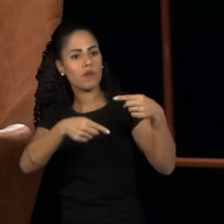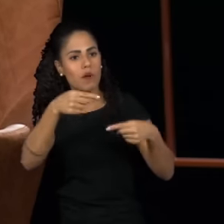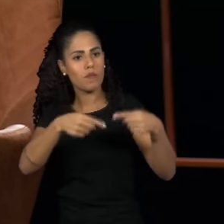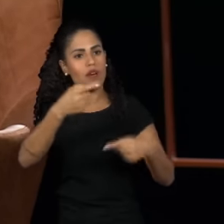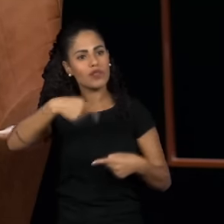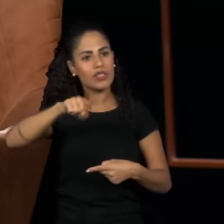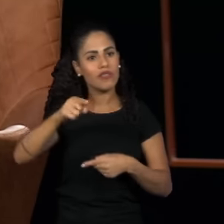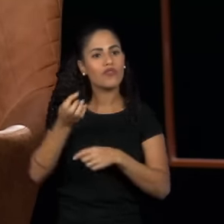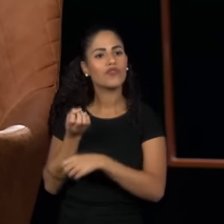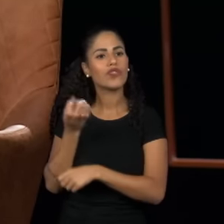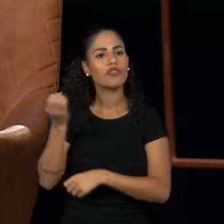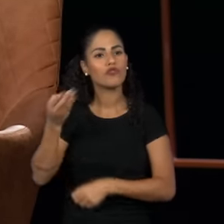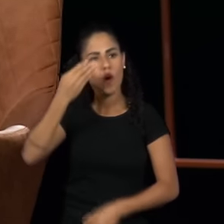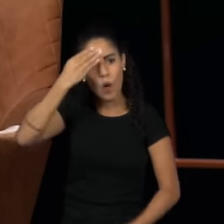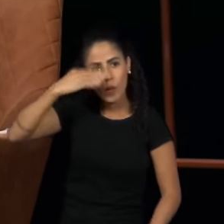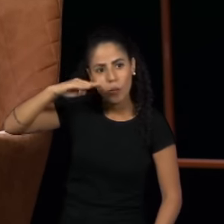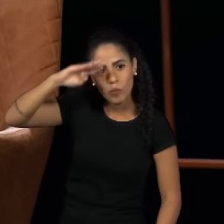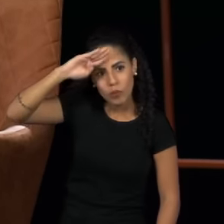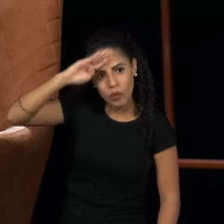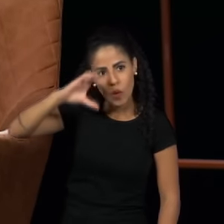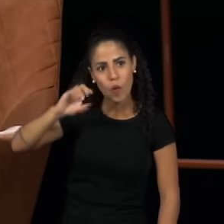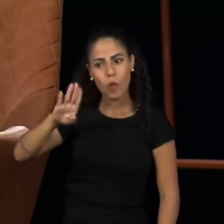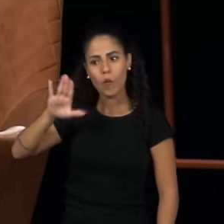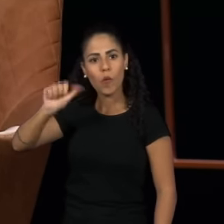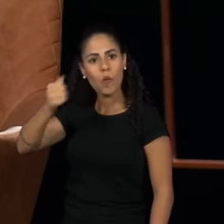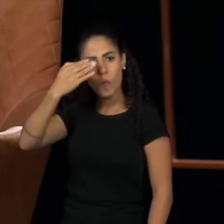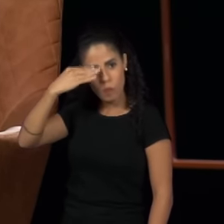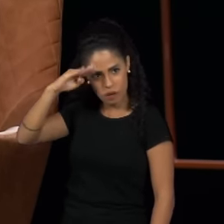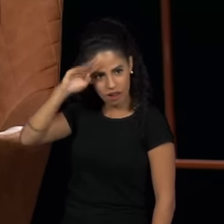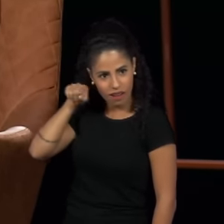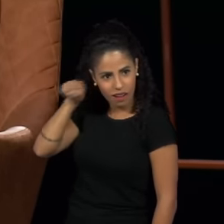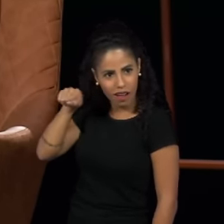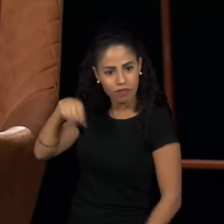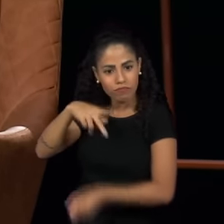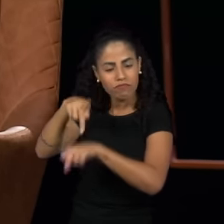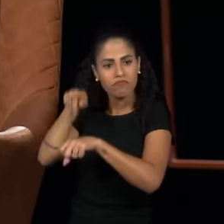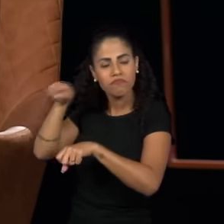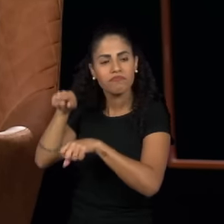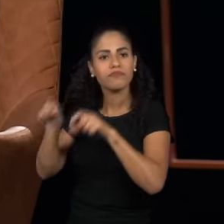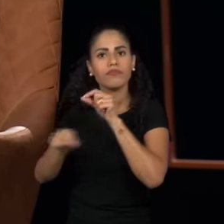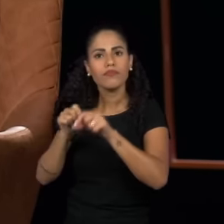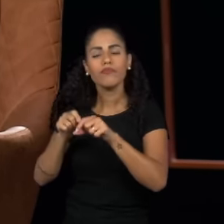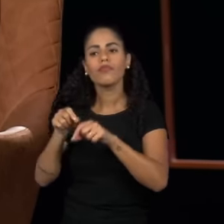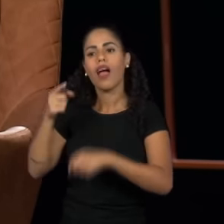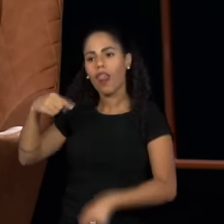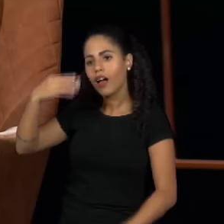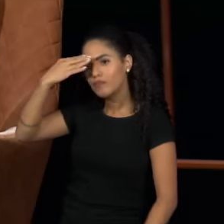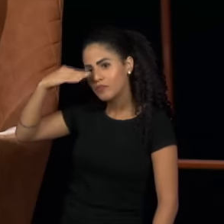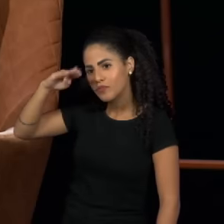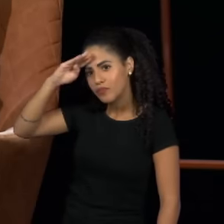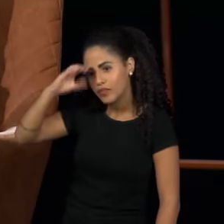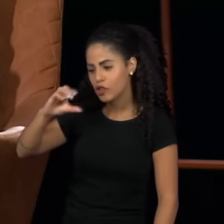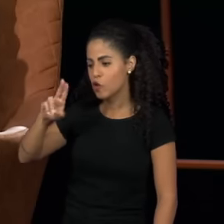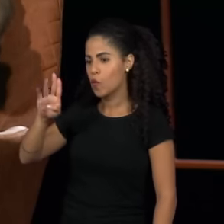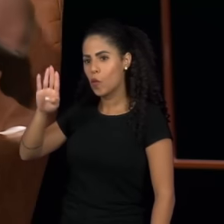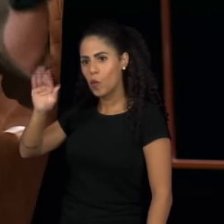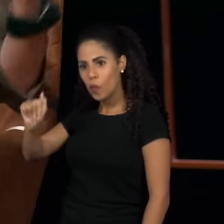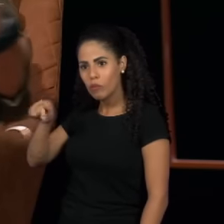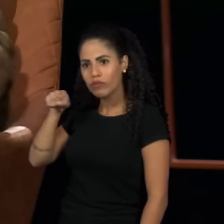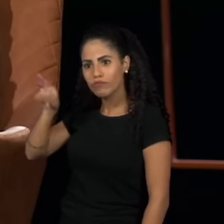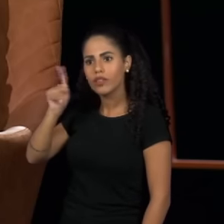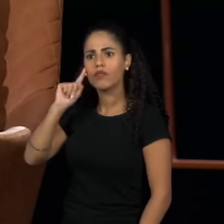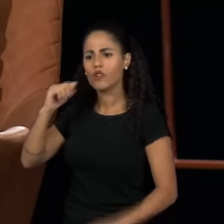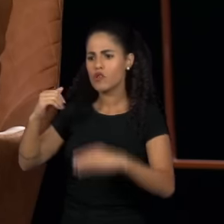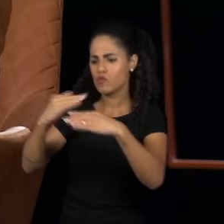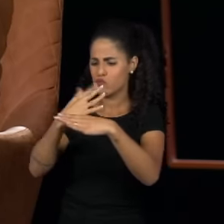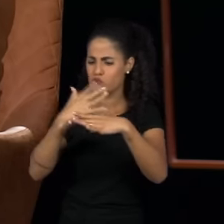Pois é, era muita coisa para aprender em muito pouco tempo. Lá em Cuba foi muito legal, porque toda aquela